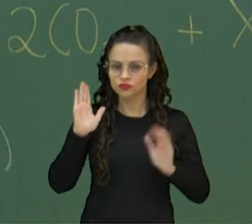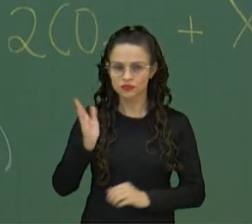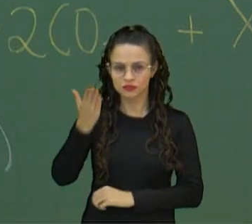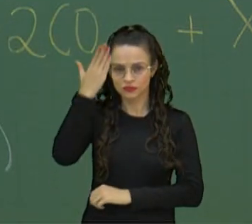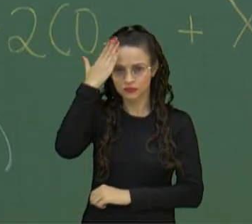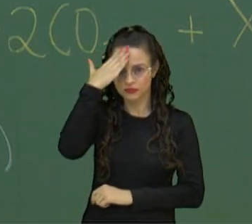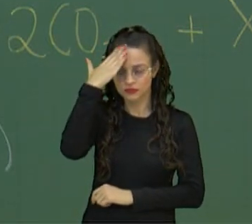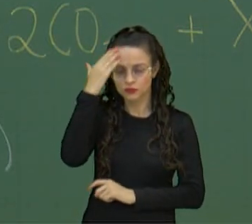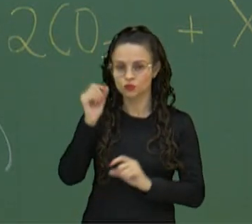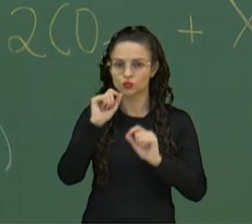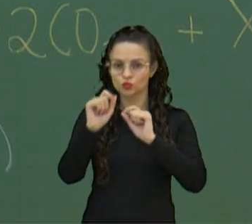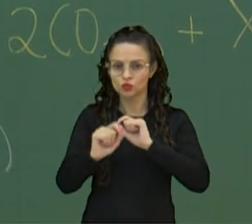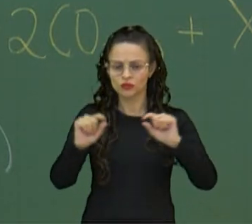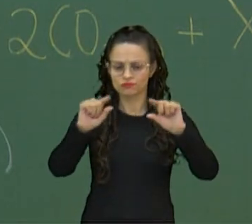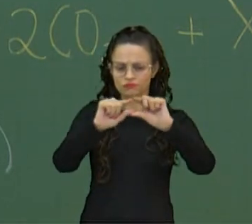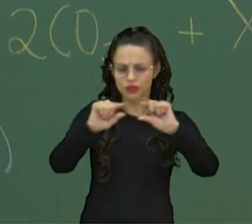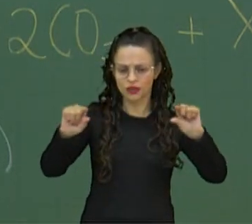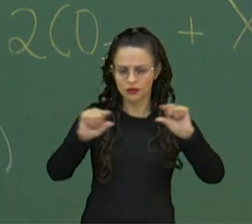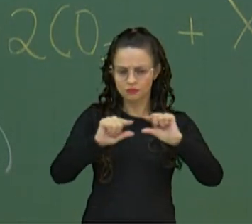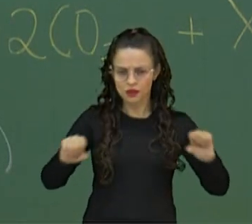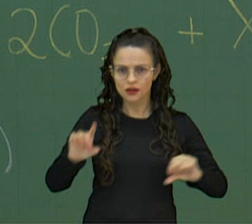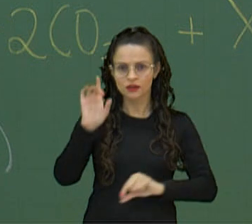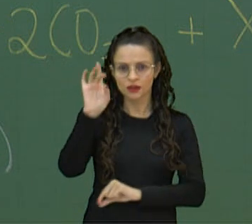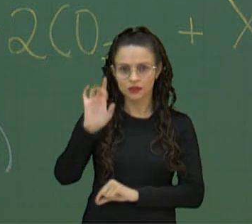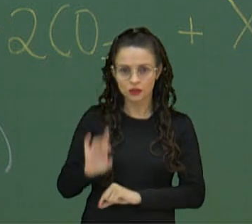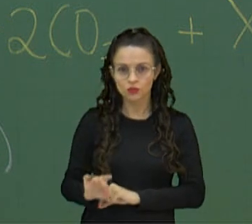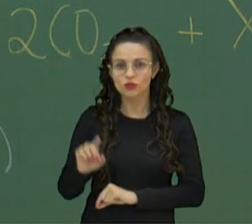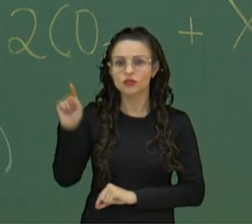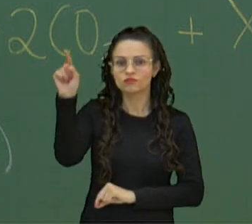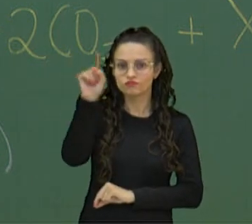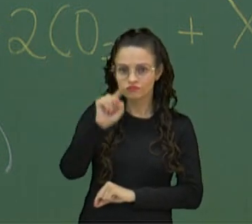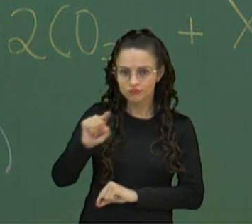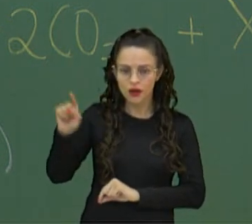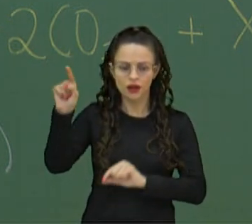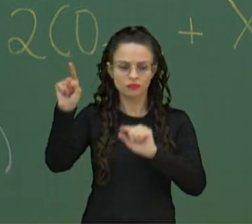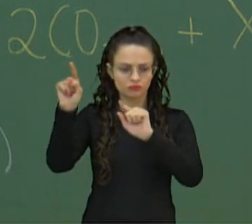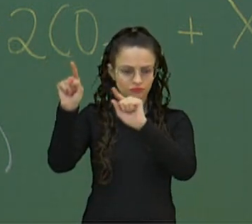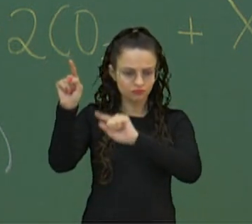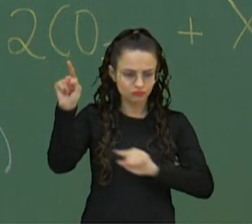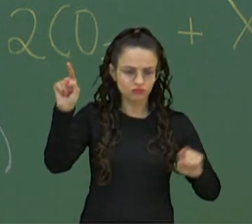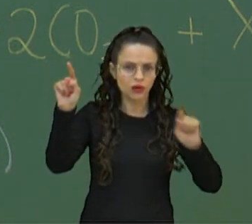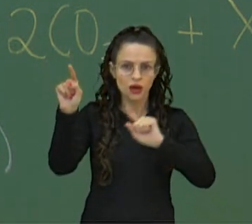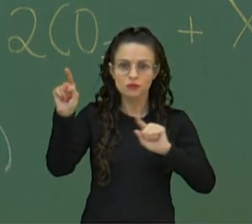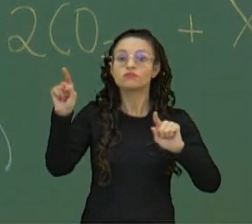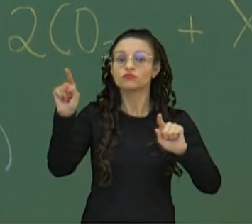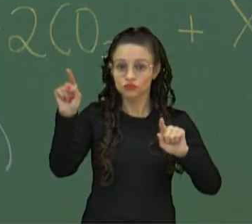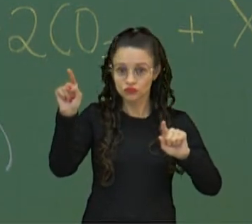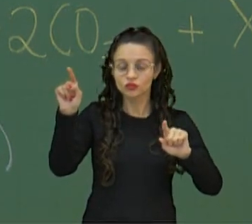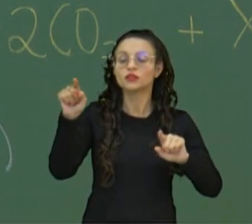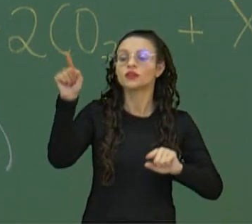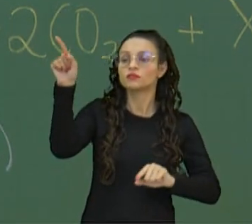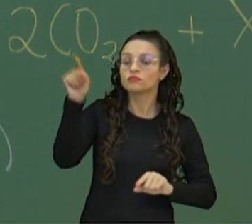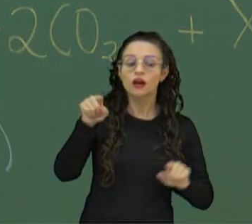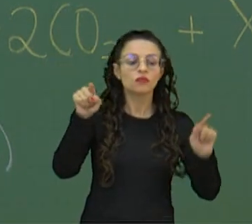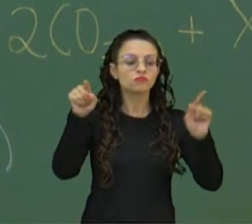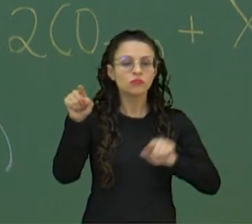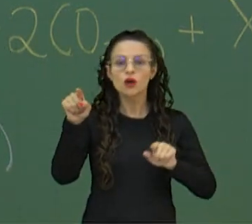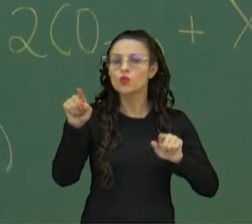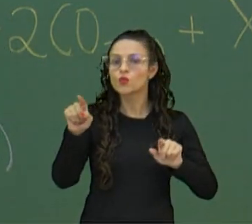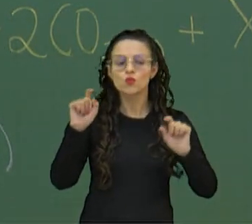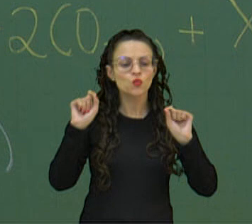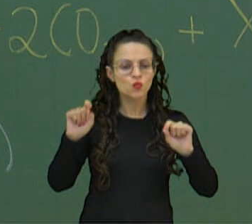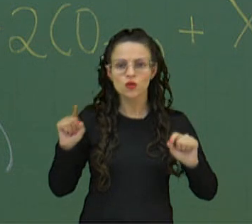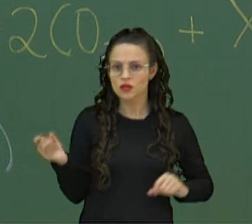o que eu preciso fazer com as equações, circulados os que eu preciso, eu vou cancelar aqueles que não me